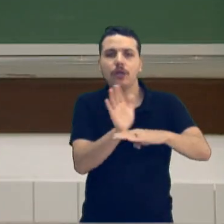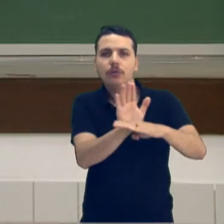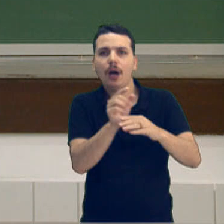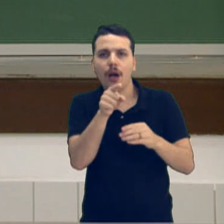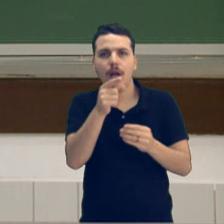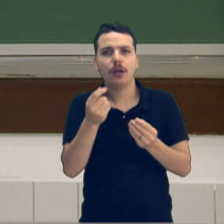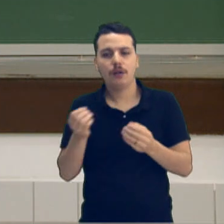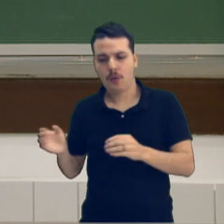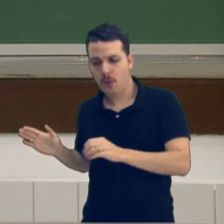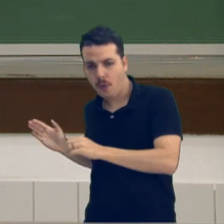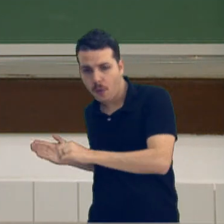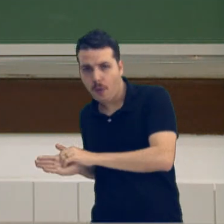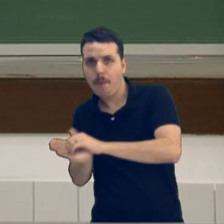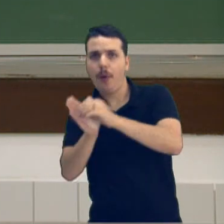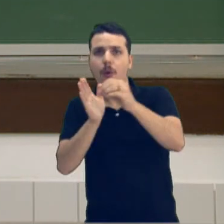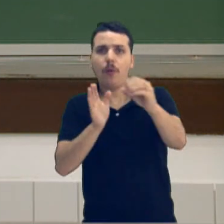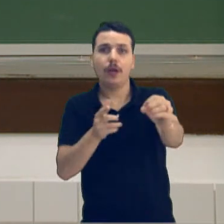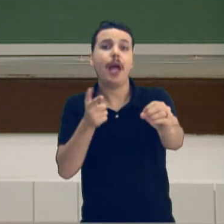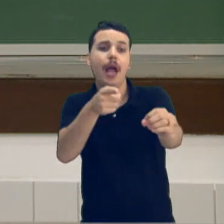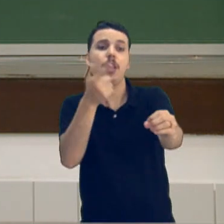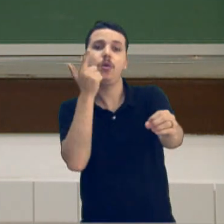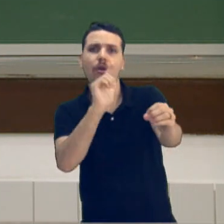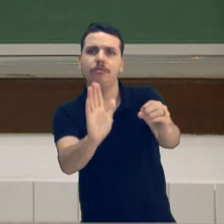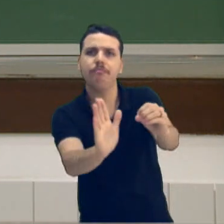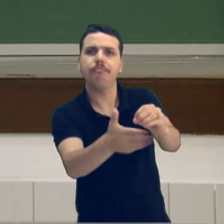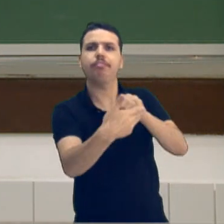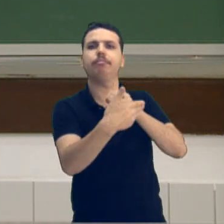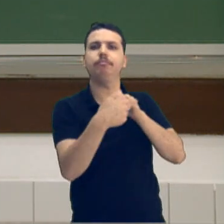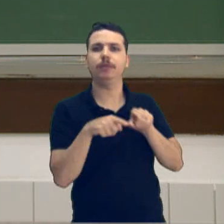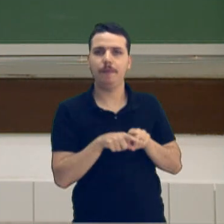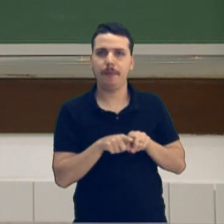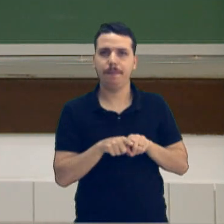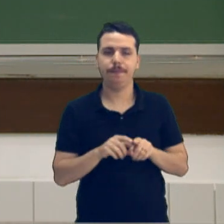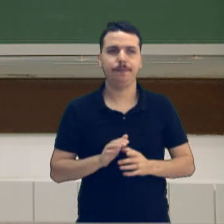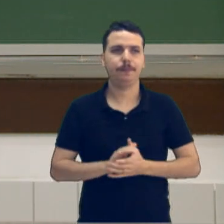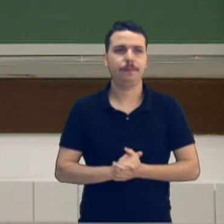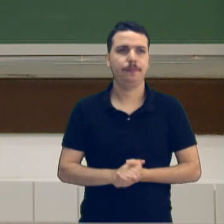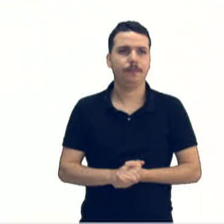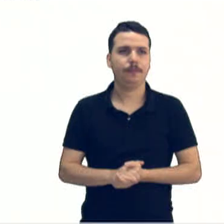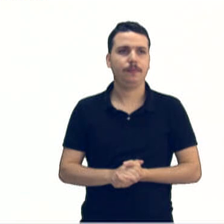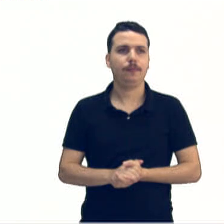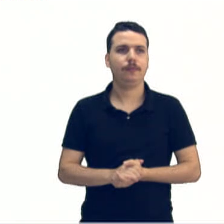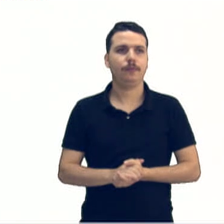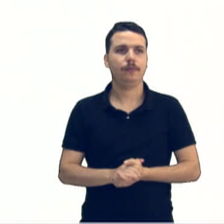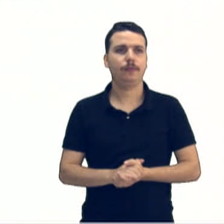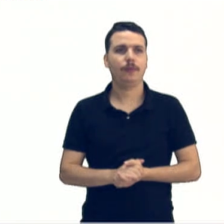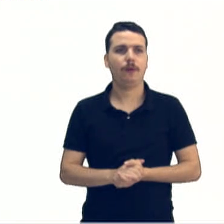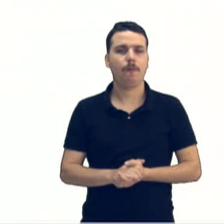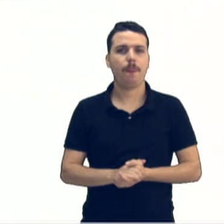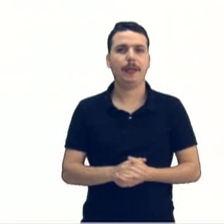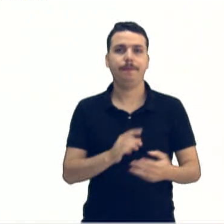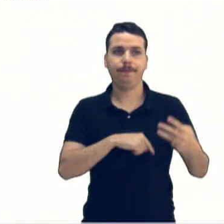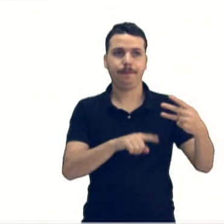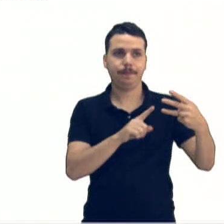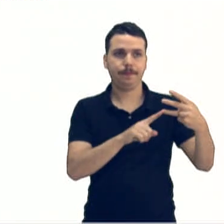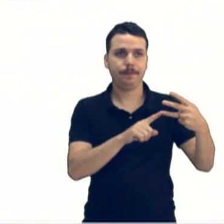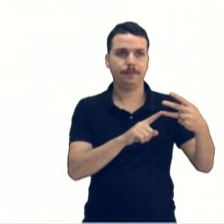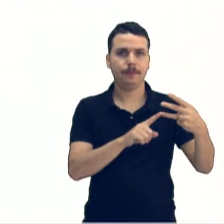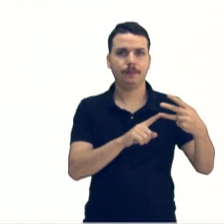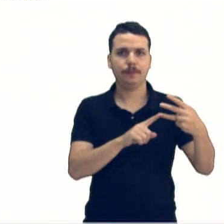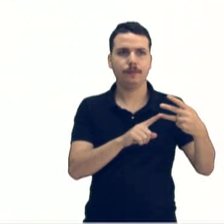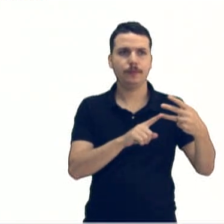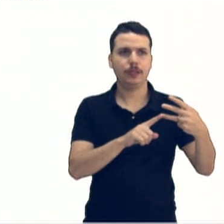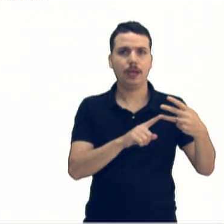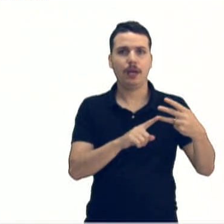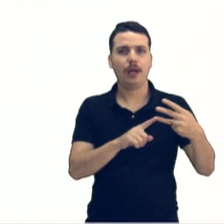colega receba, com que ele se entrose, né, no jogo. Outro ponto, lançar a bola com força variável.